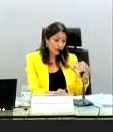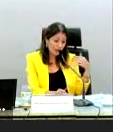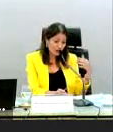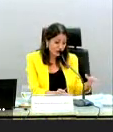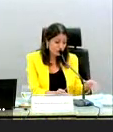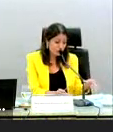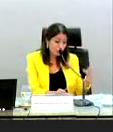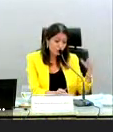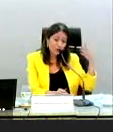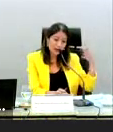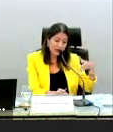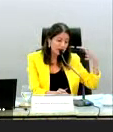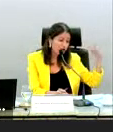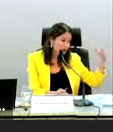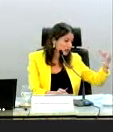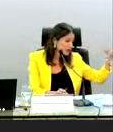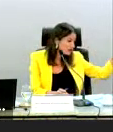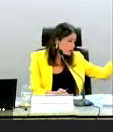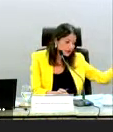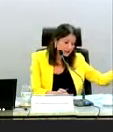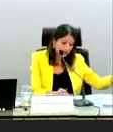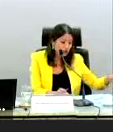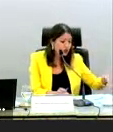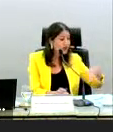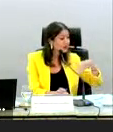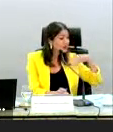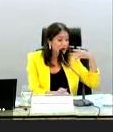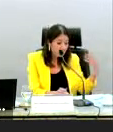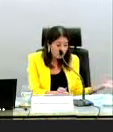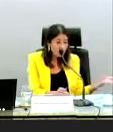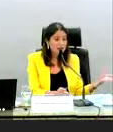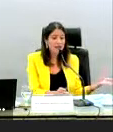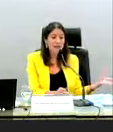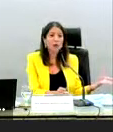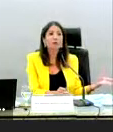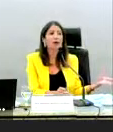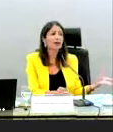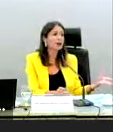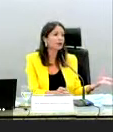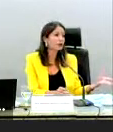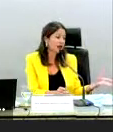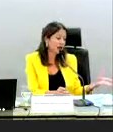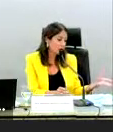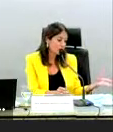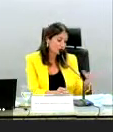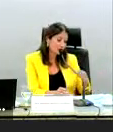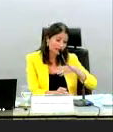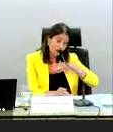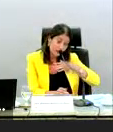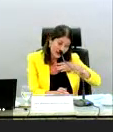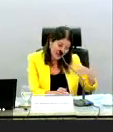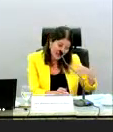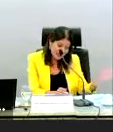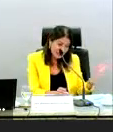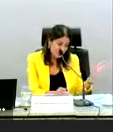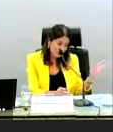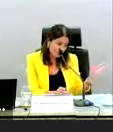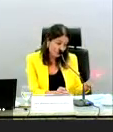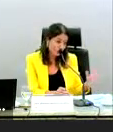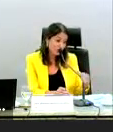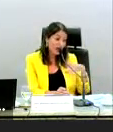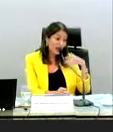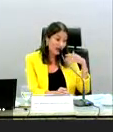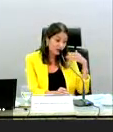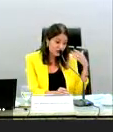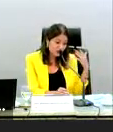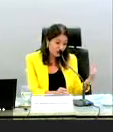legais, mulheres vítimas de estupro, crianças, meninas e adolescentes que não têm acesso ao abortamento legal previsto em lei, isso aparece nas